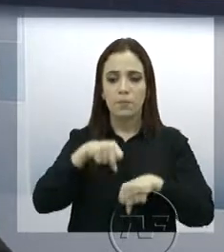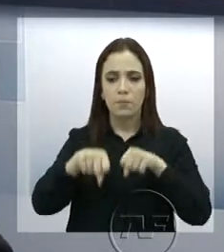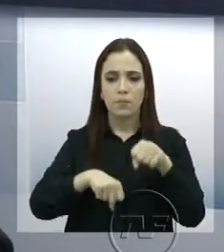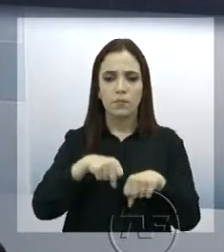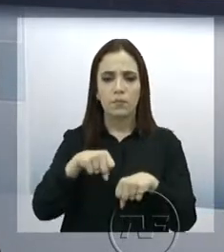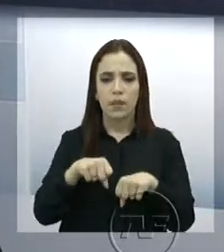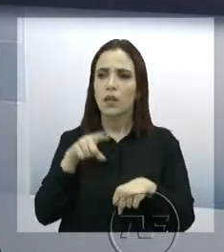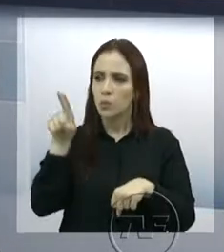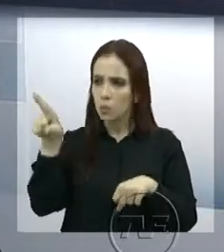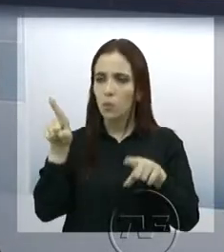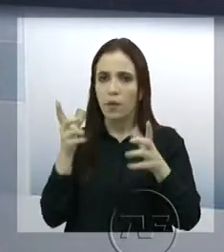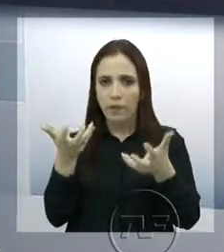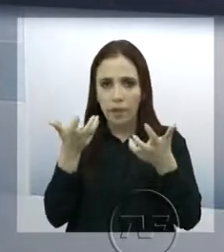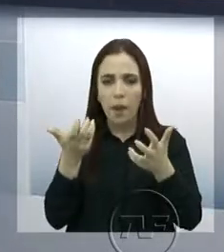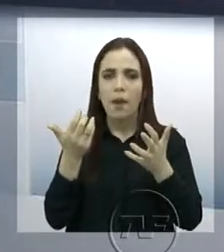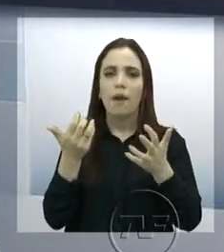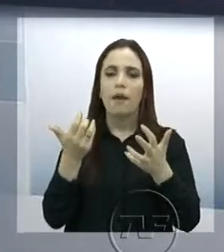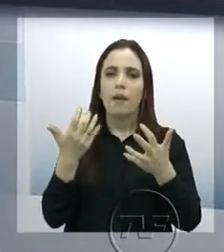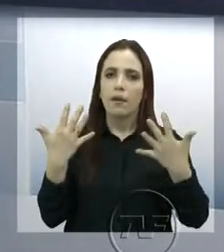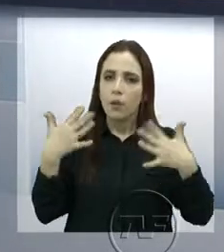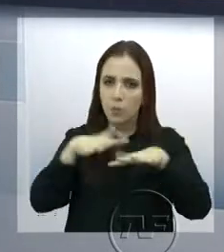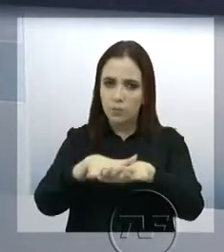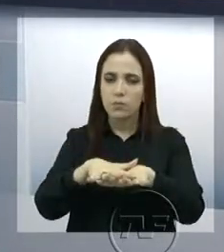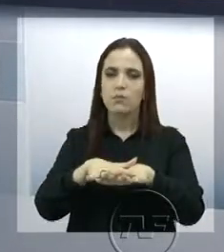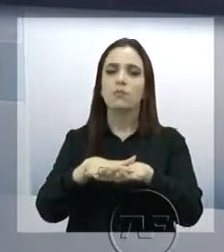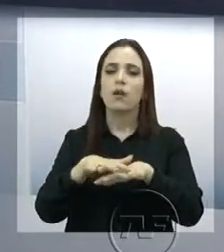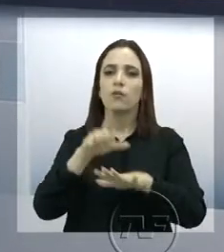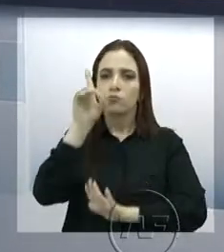senhor também quer ampliar o direito das